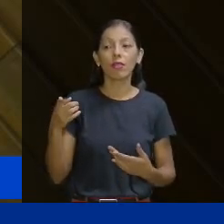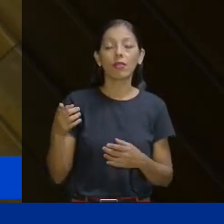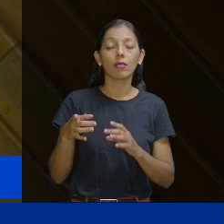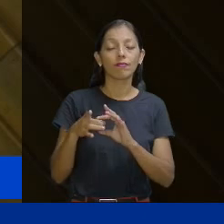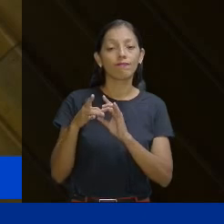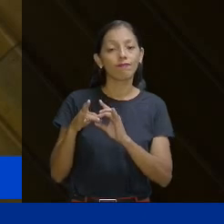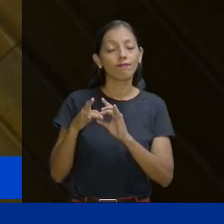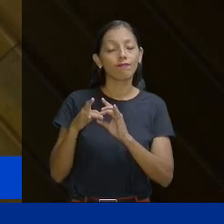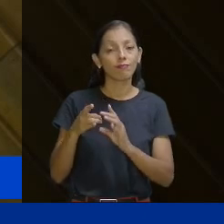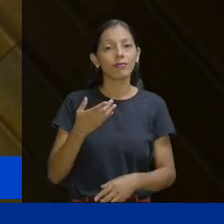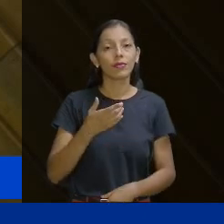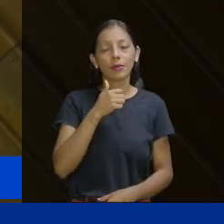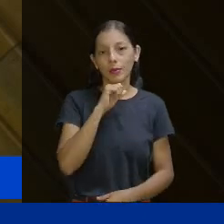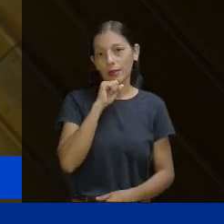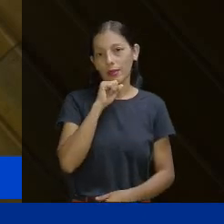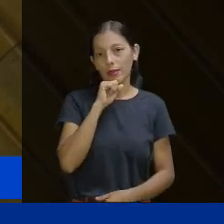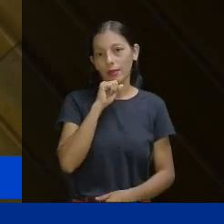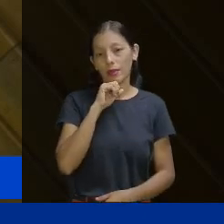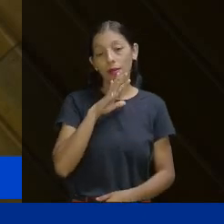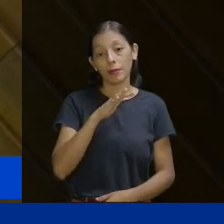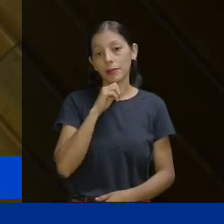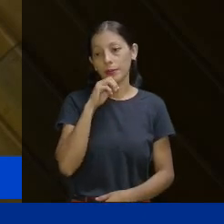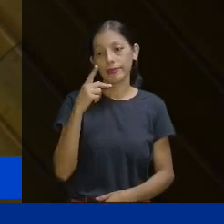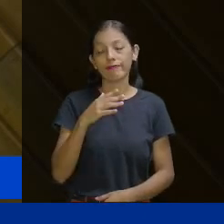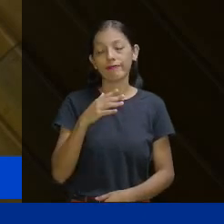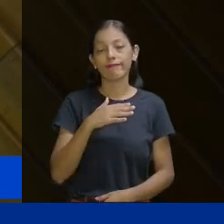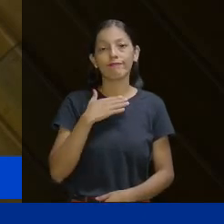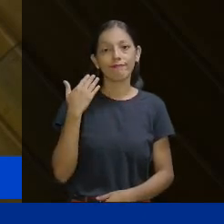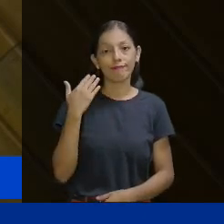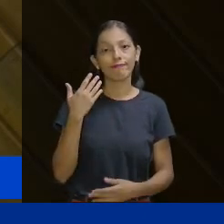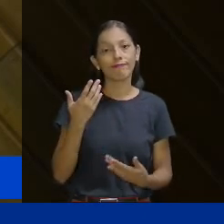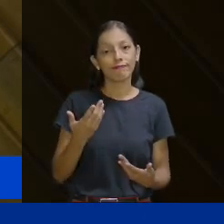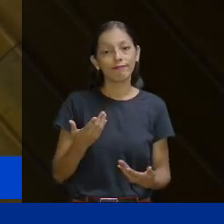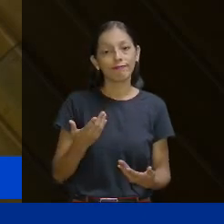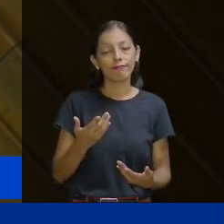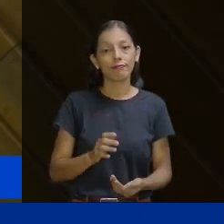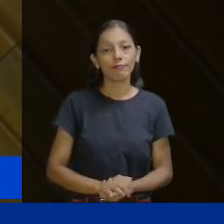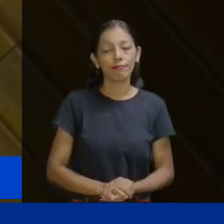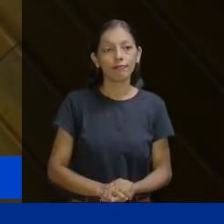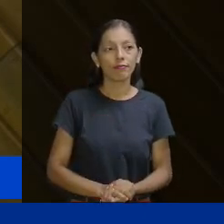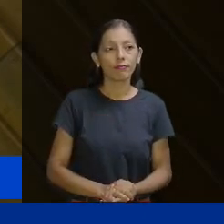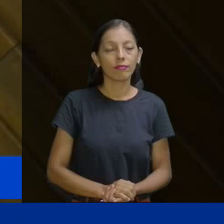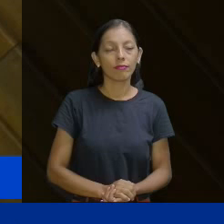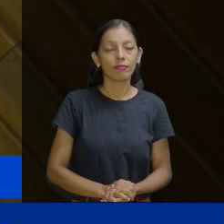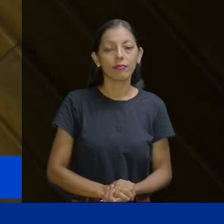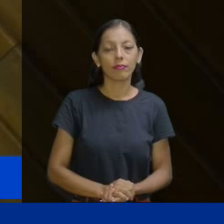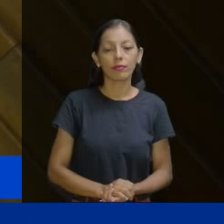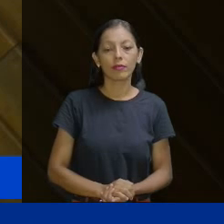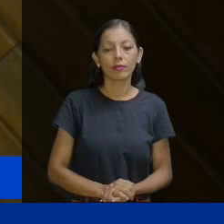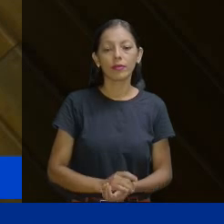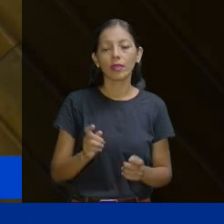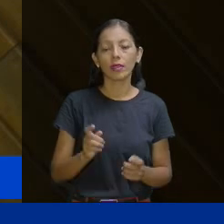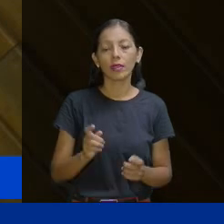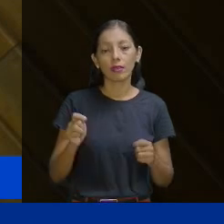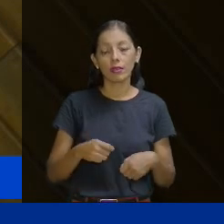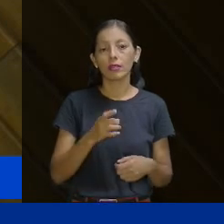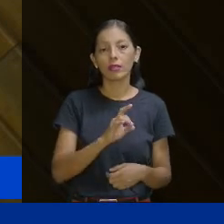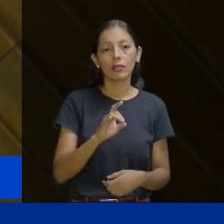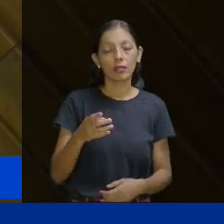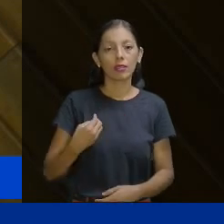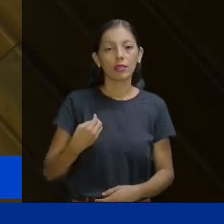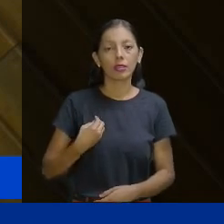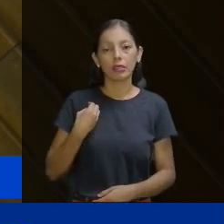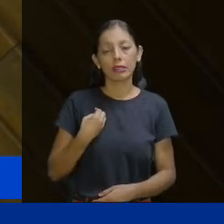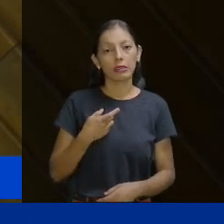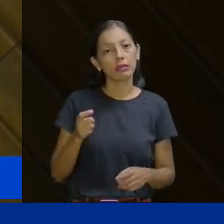né, e faz parte do ciclo da vida. Eu espero que Deus conforte a ele